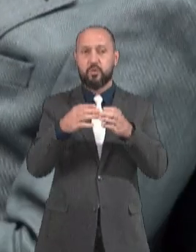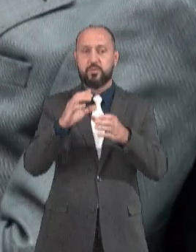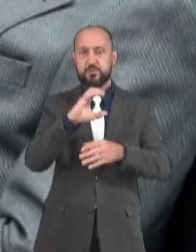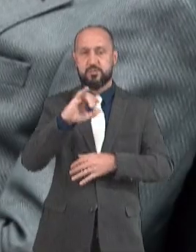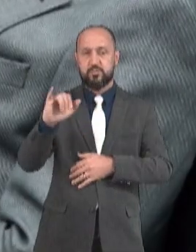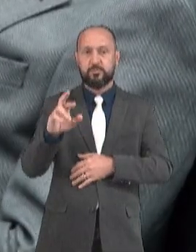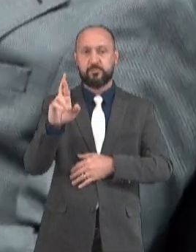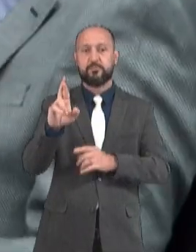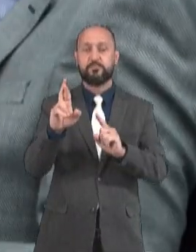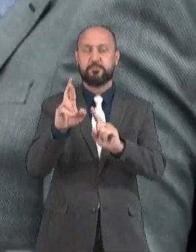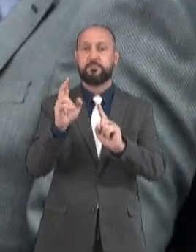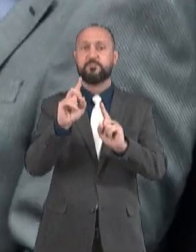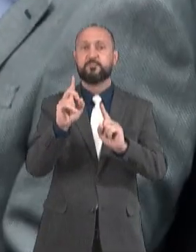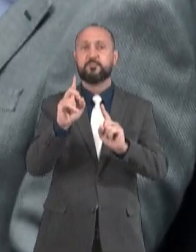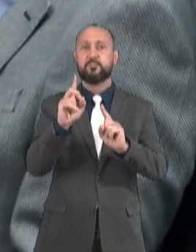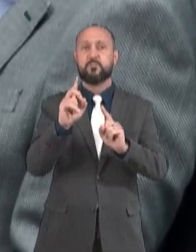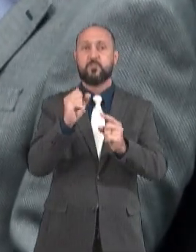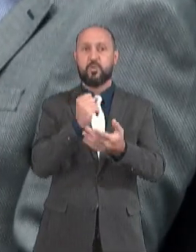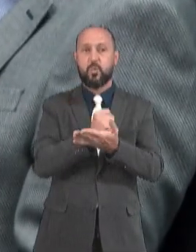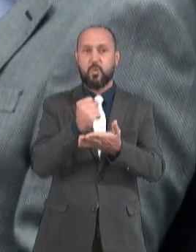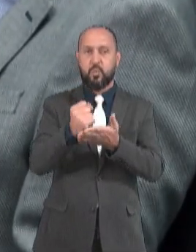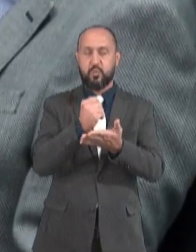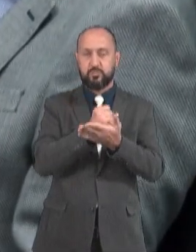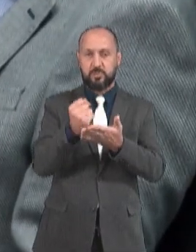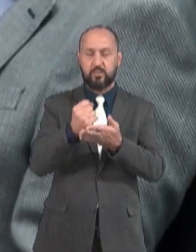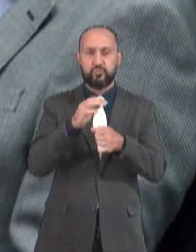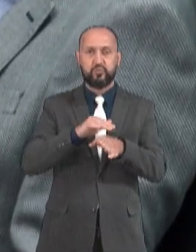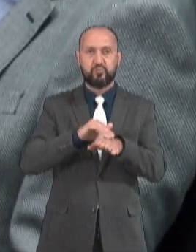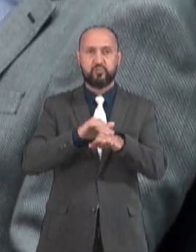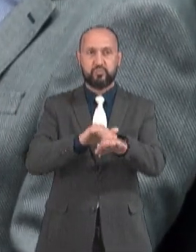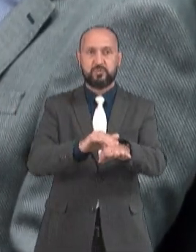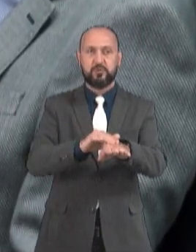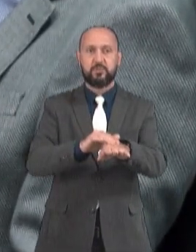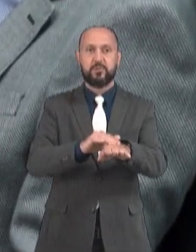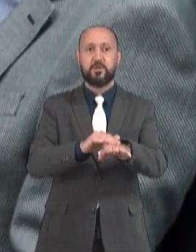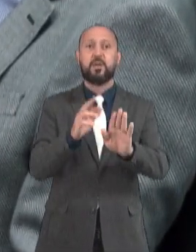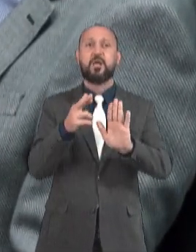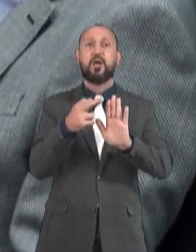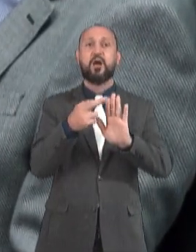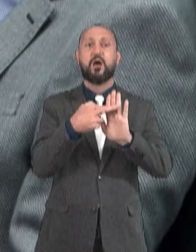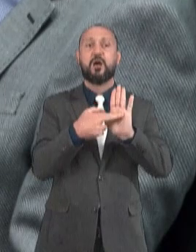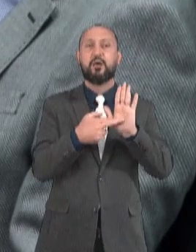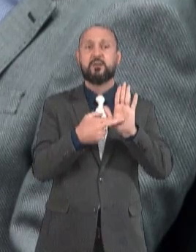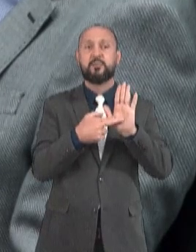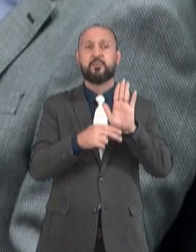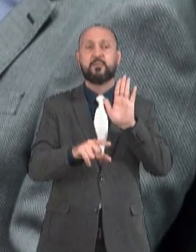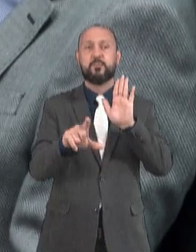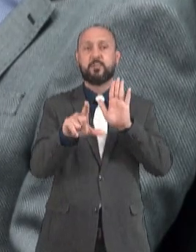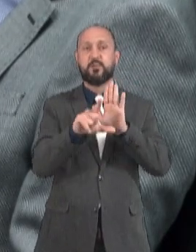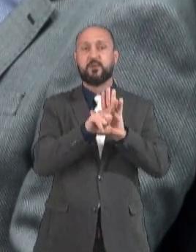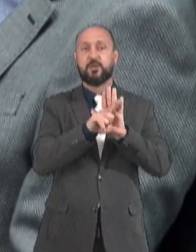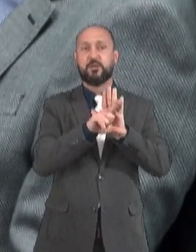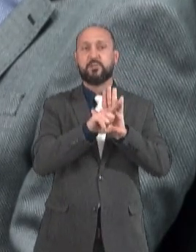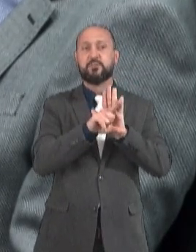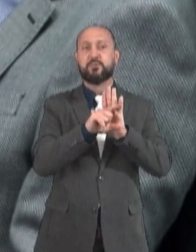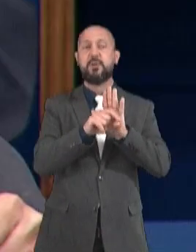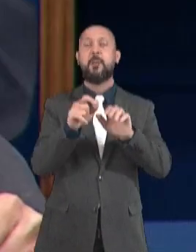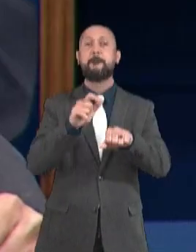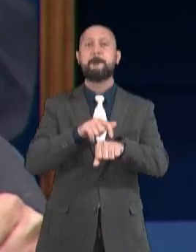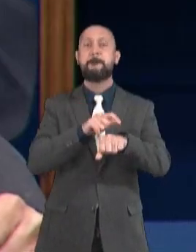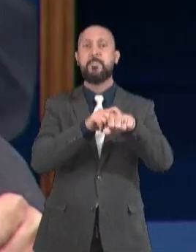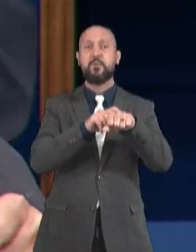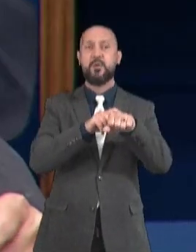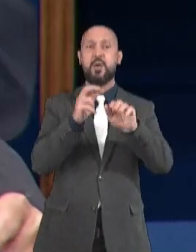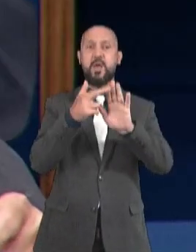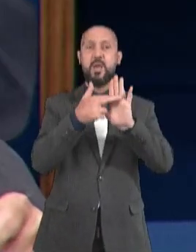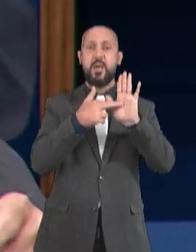de Constituição e Justiça. O contrato de transporte, ele é disciplinado por uma lei que rege situações